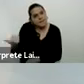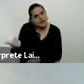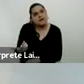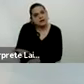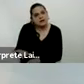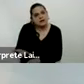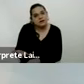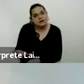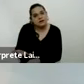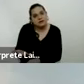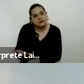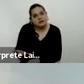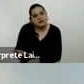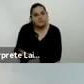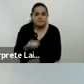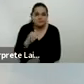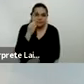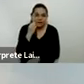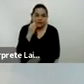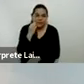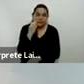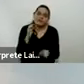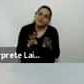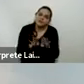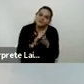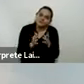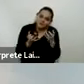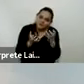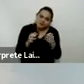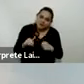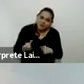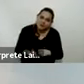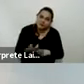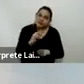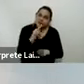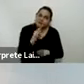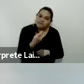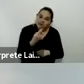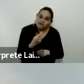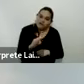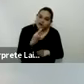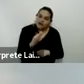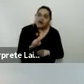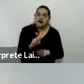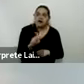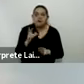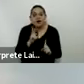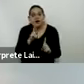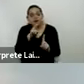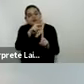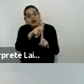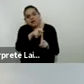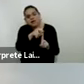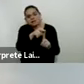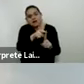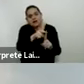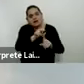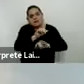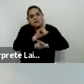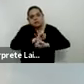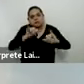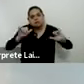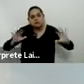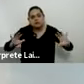que nós estamos vivendo hoje. Vou deixar aqui também, né, como referência e uma mensagem a todos os